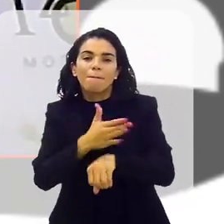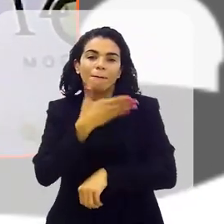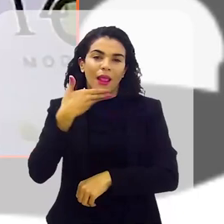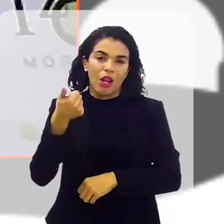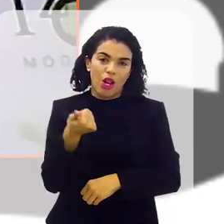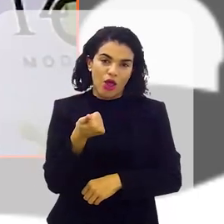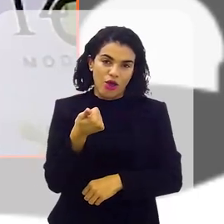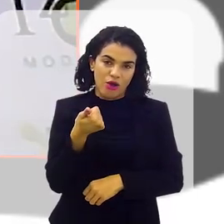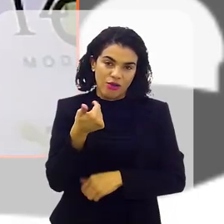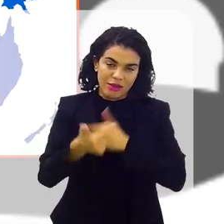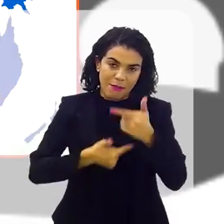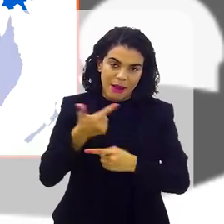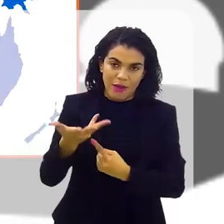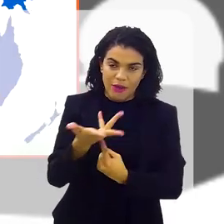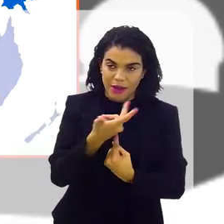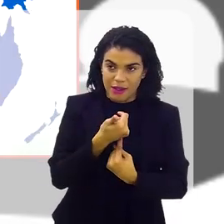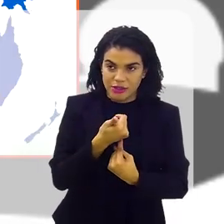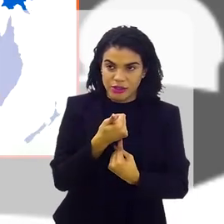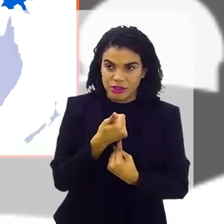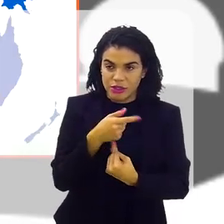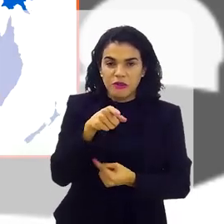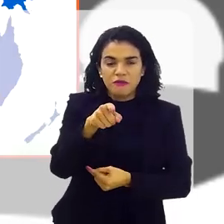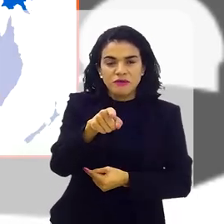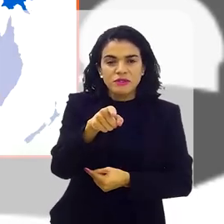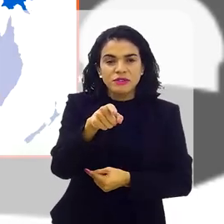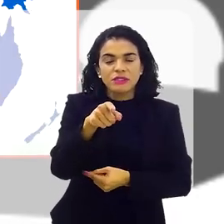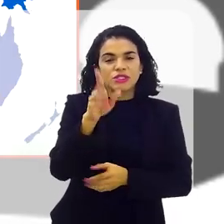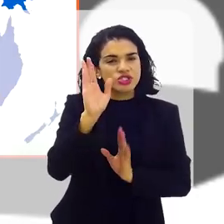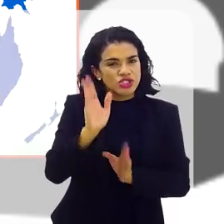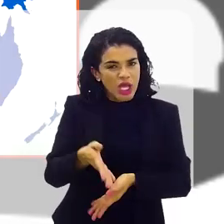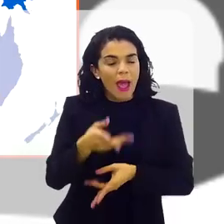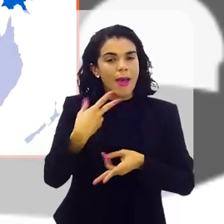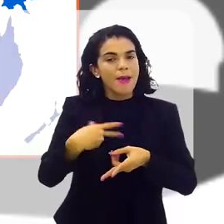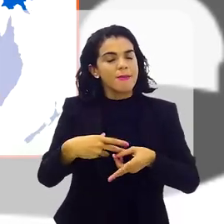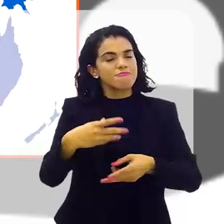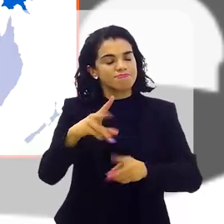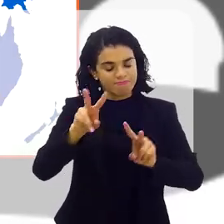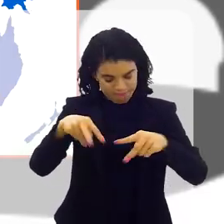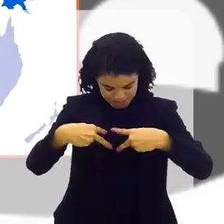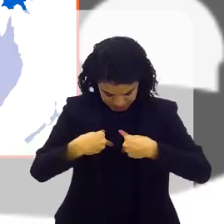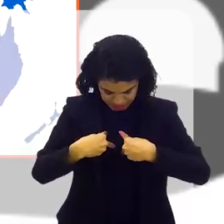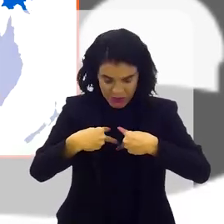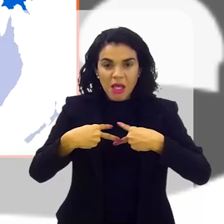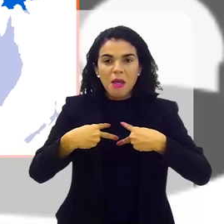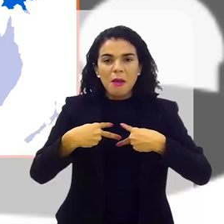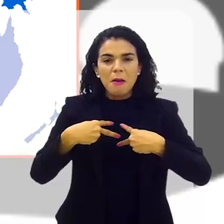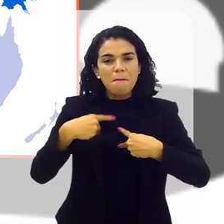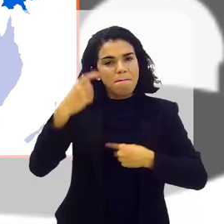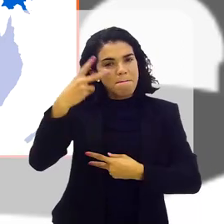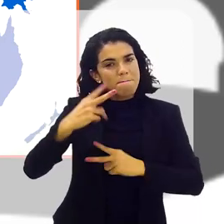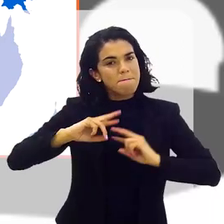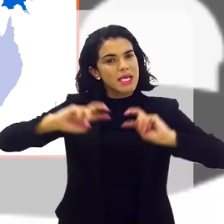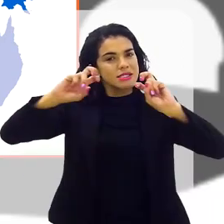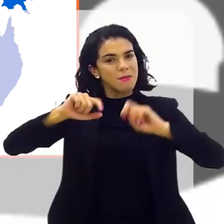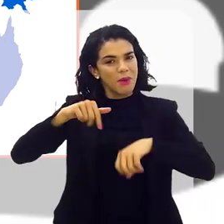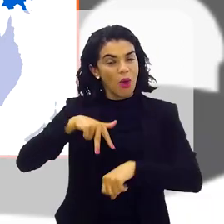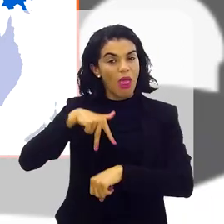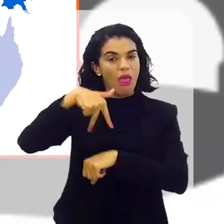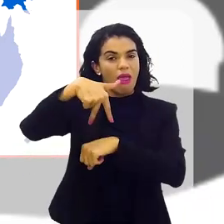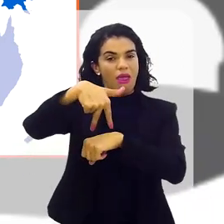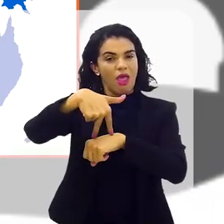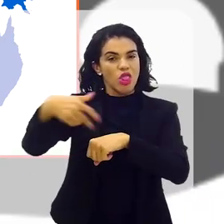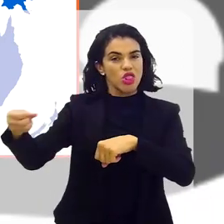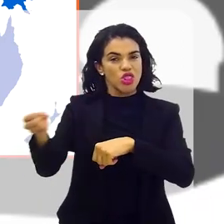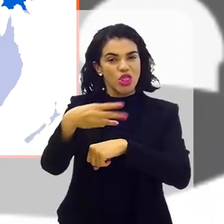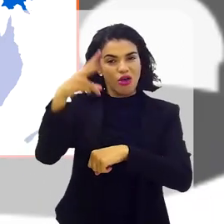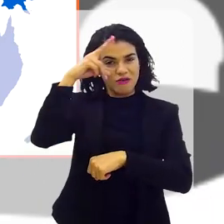trabalhar com a minha arte Mas você já se deu conta que você é um protagonista de uma nova